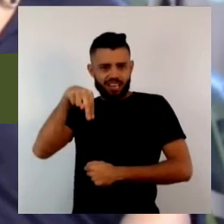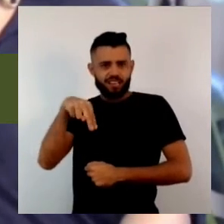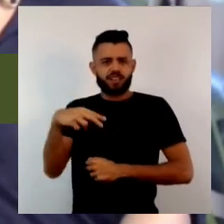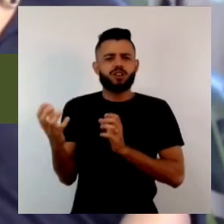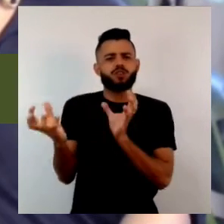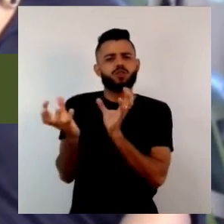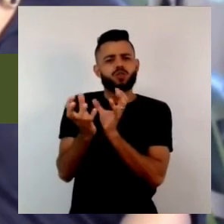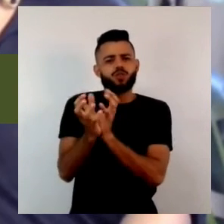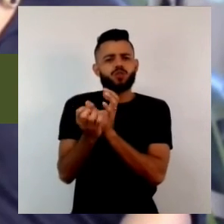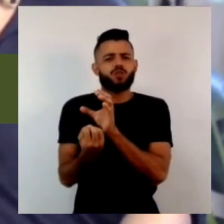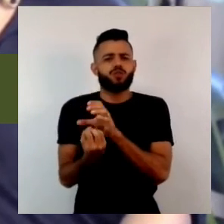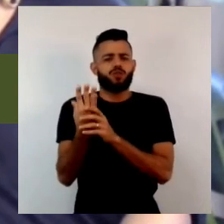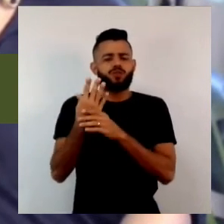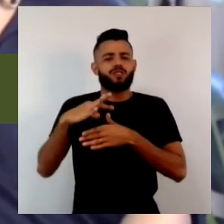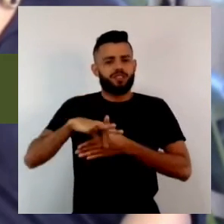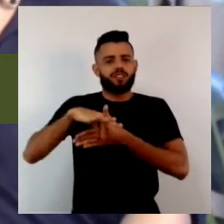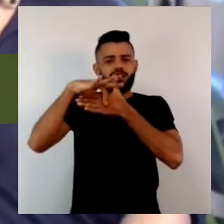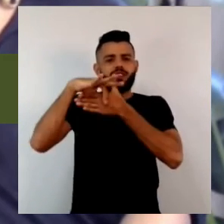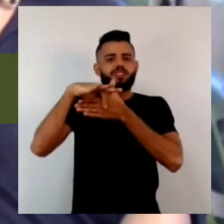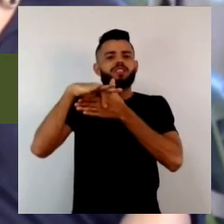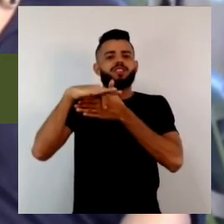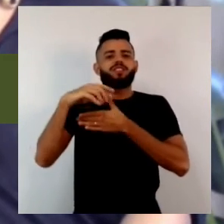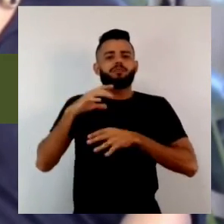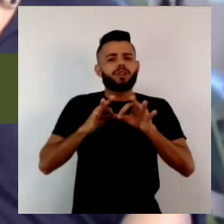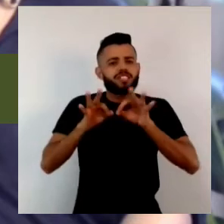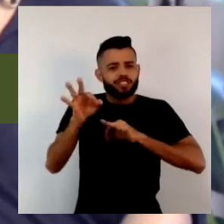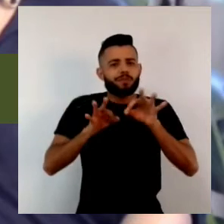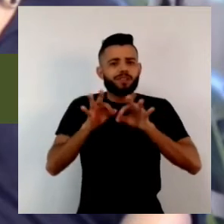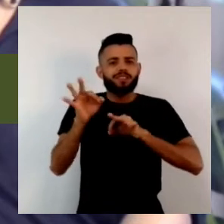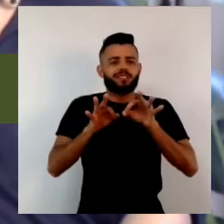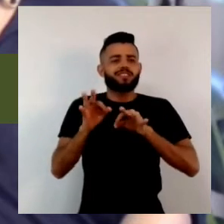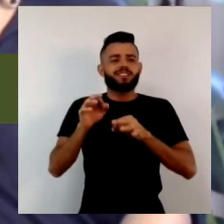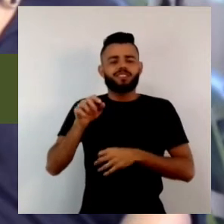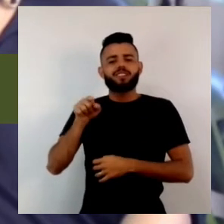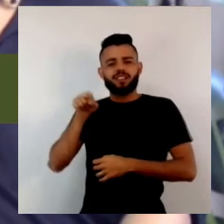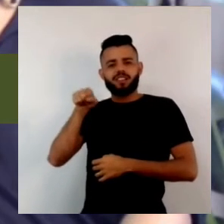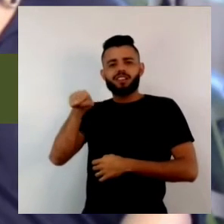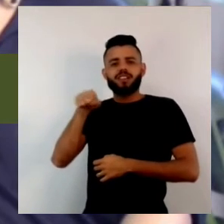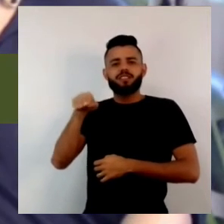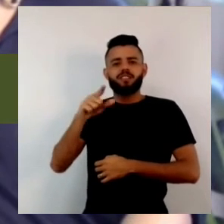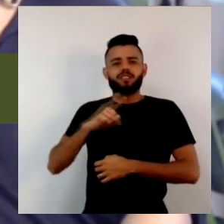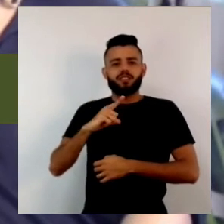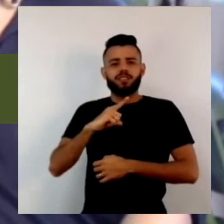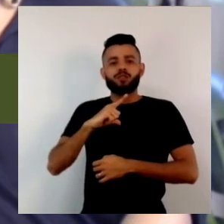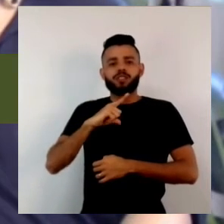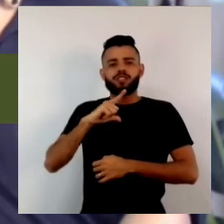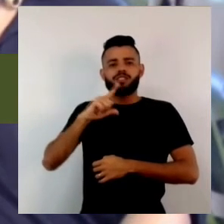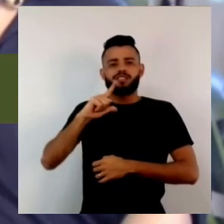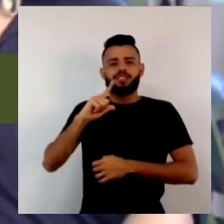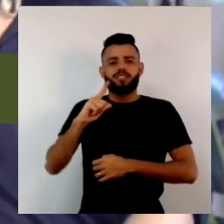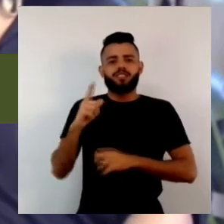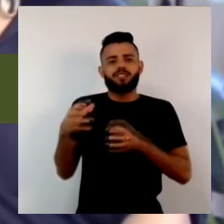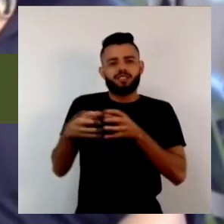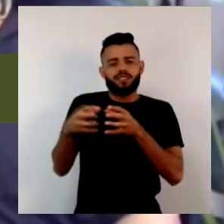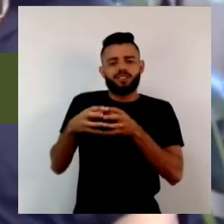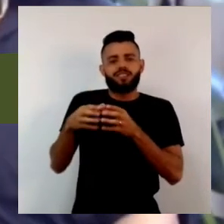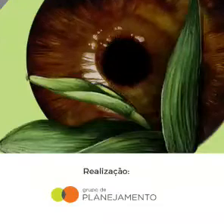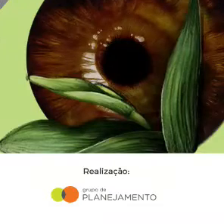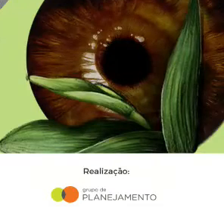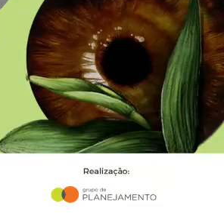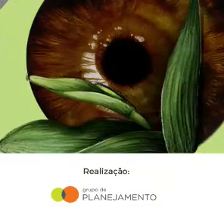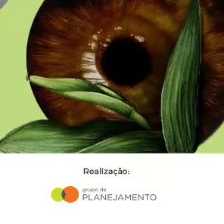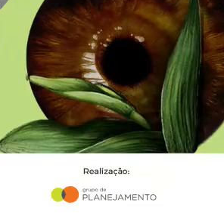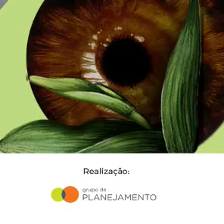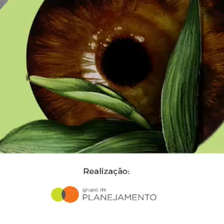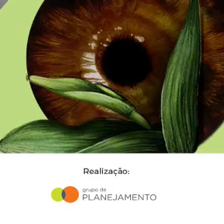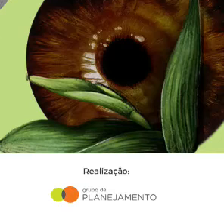da ADA Comunicação. O Ken vai moderar esse painel e vai também apresentar os convidados. Ken, segue lá.